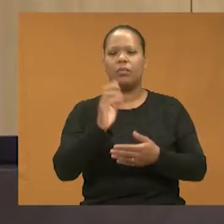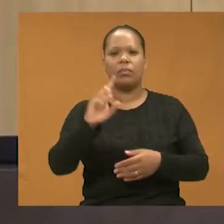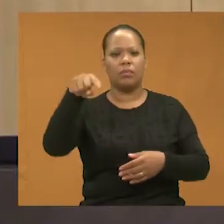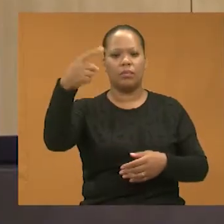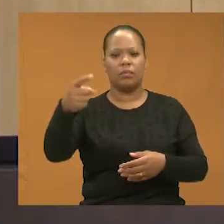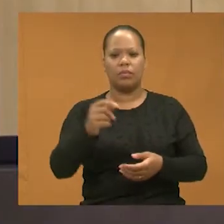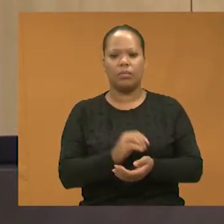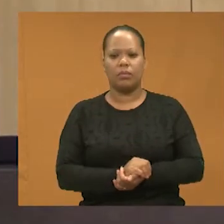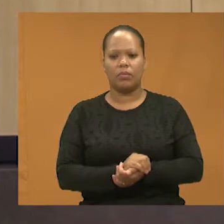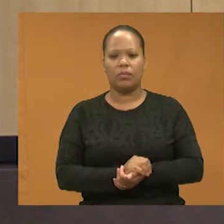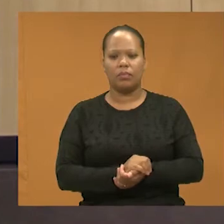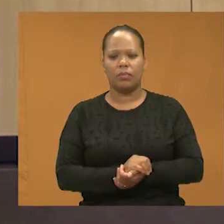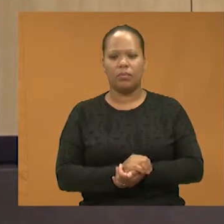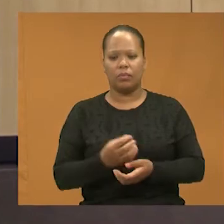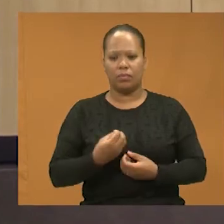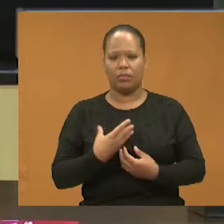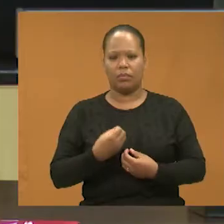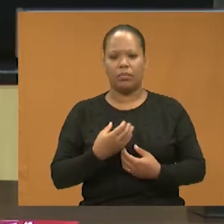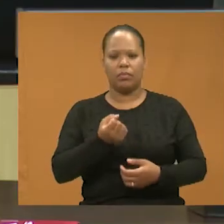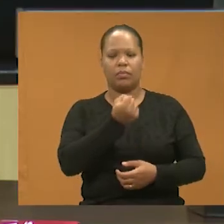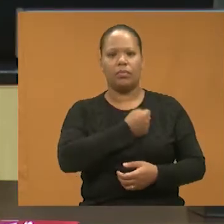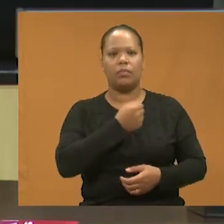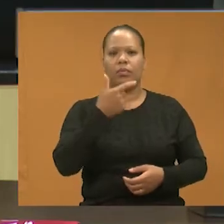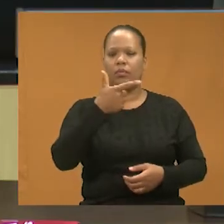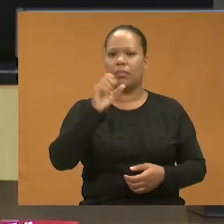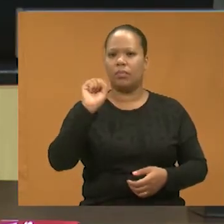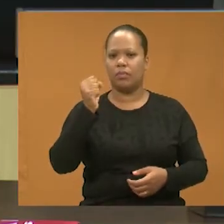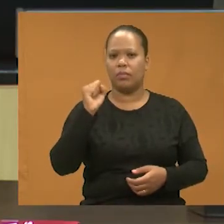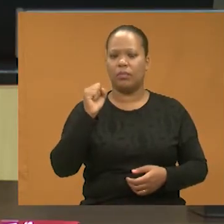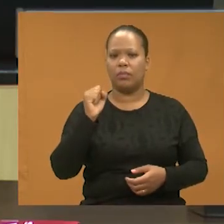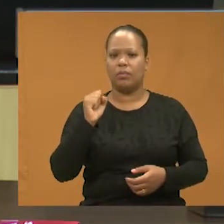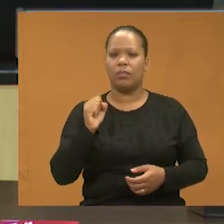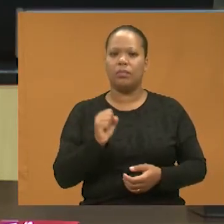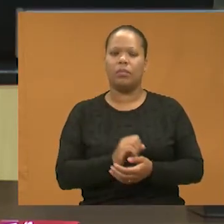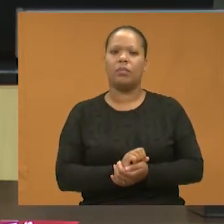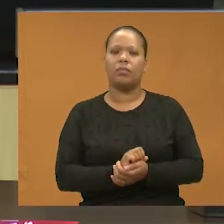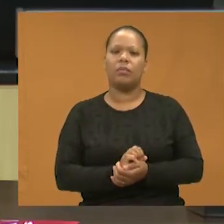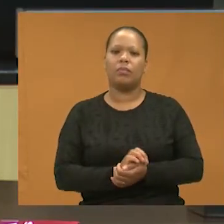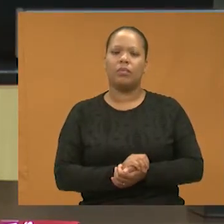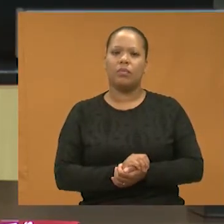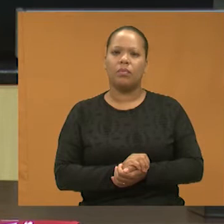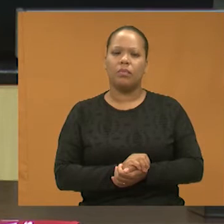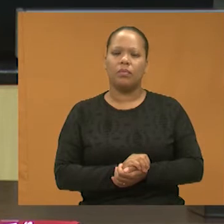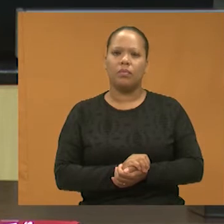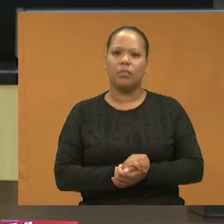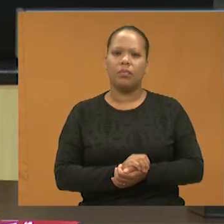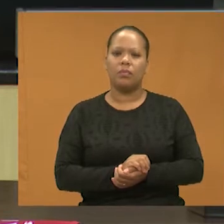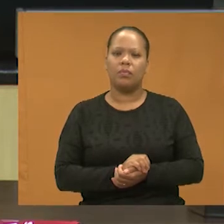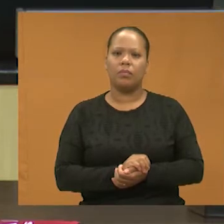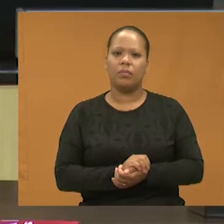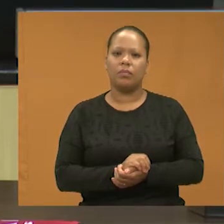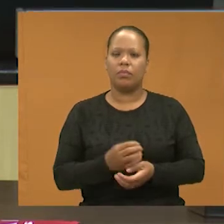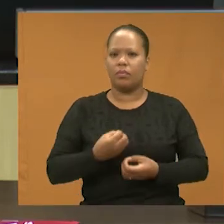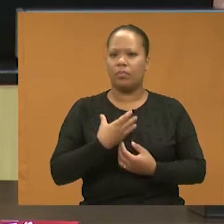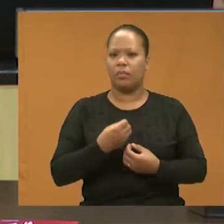Próximo. Pedido de informação número 28. Requer informações acerca da realização de